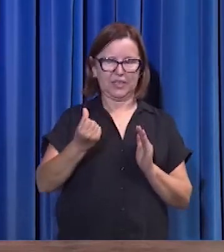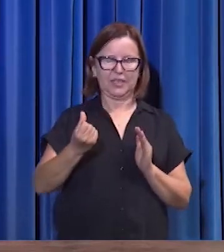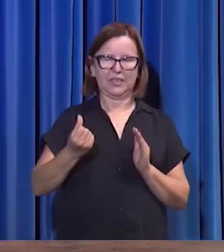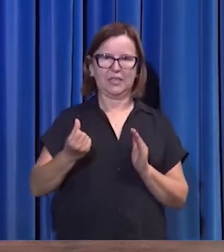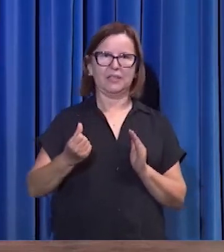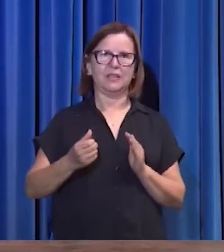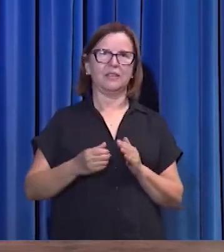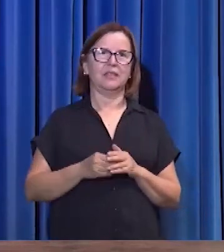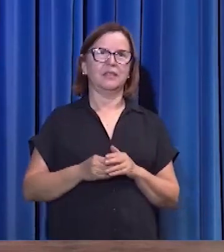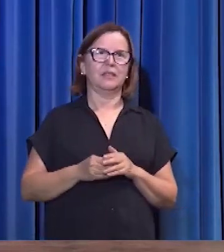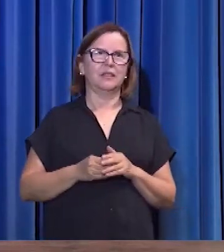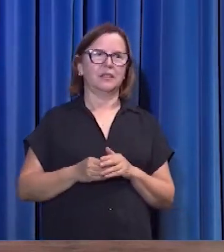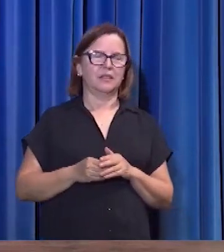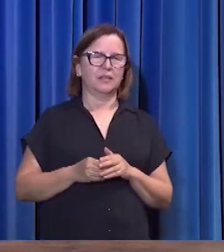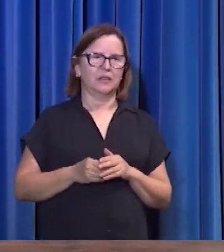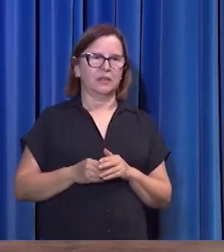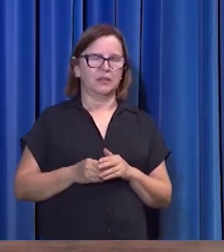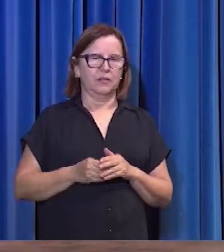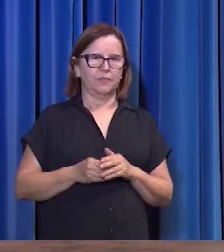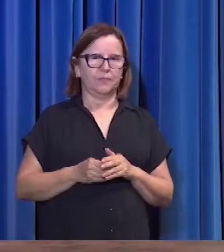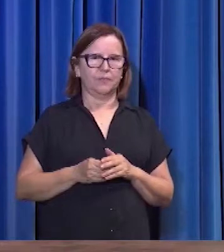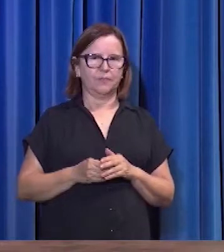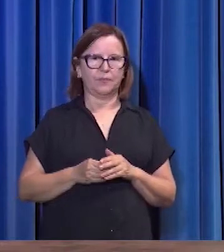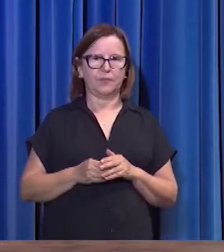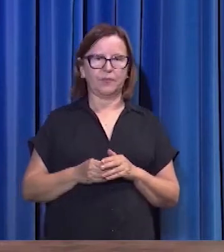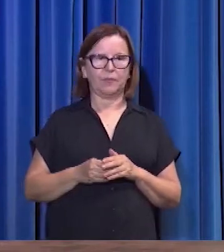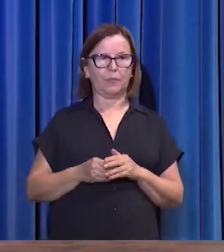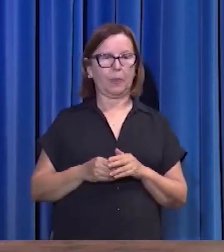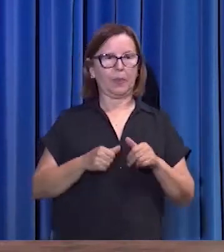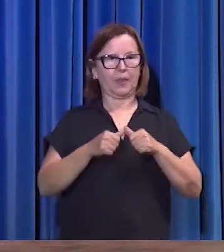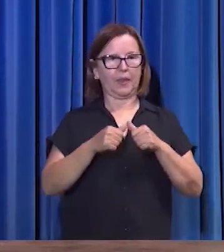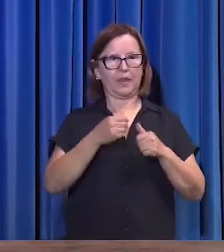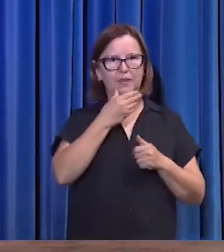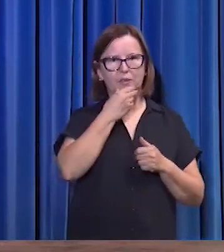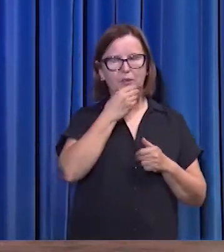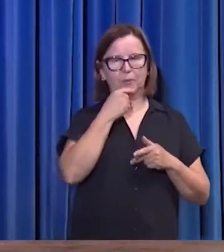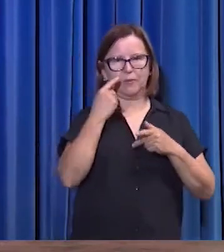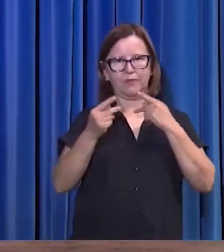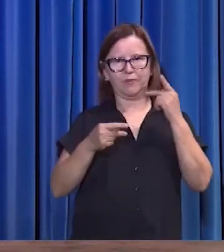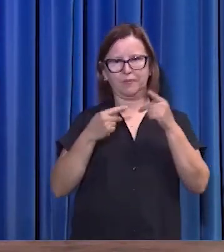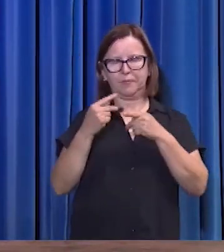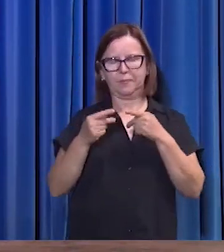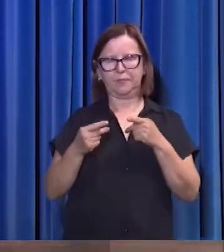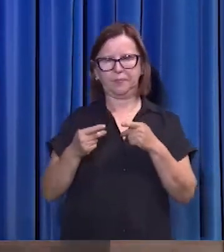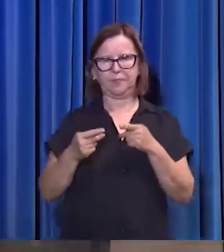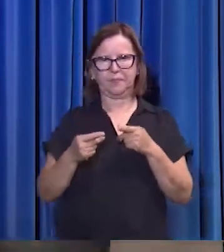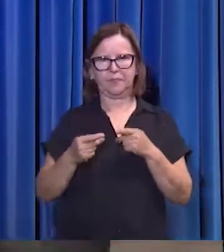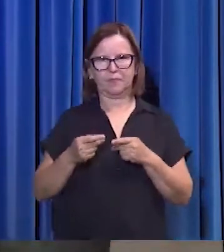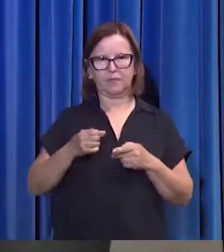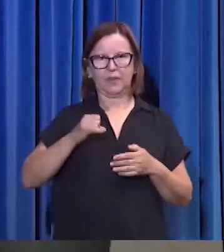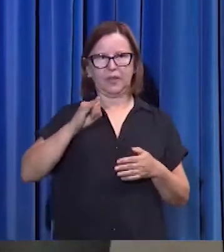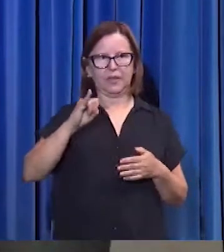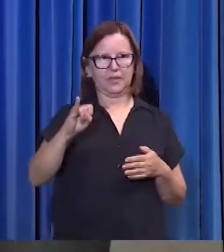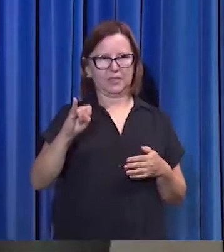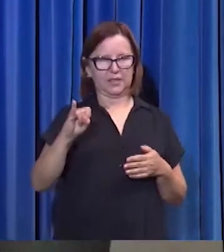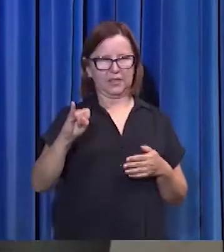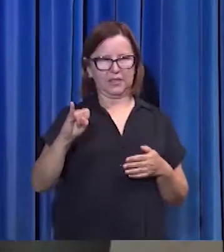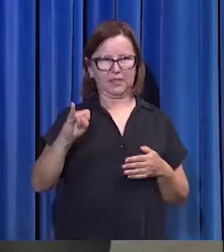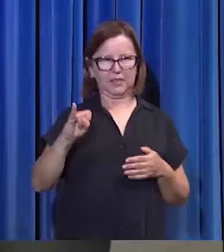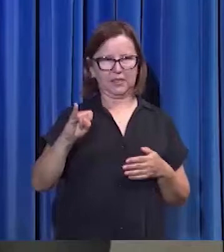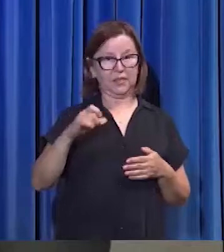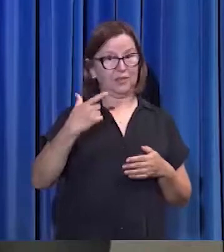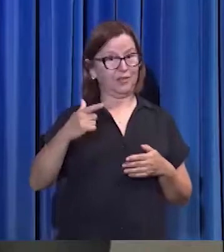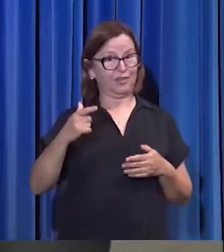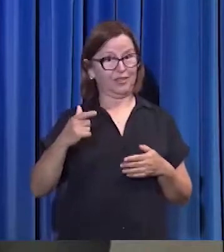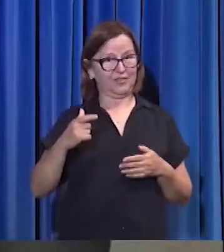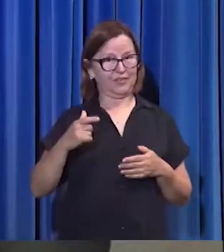atual. John Bunyan disse o seguinte: se não tivermos tranquilidade em